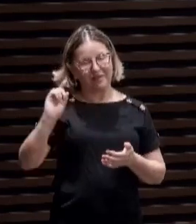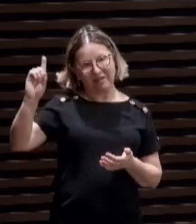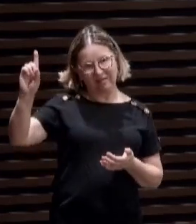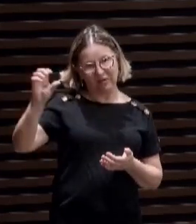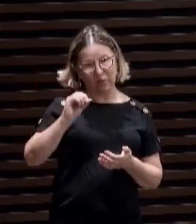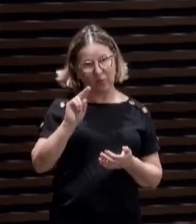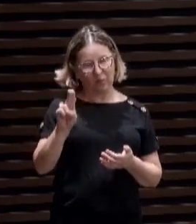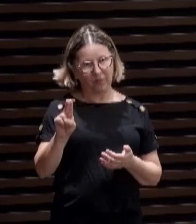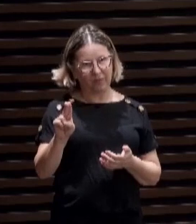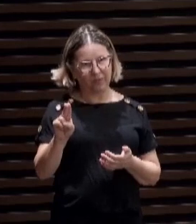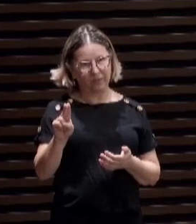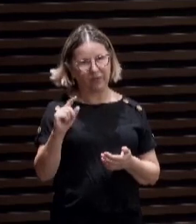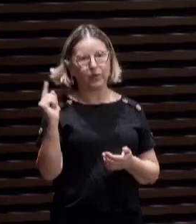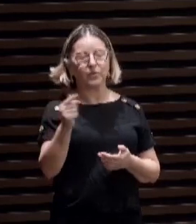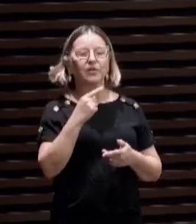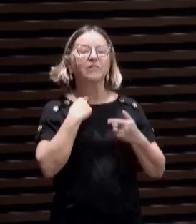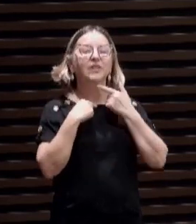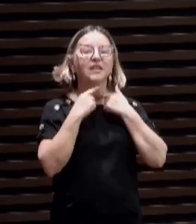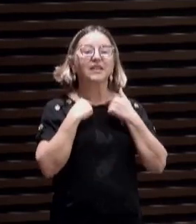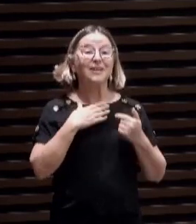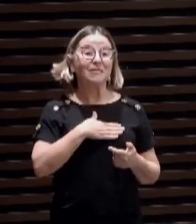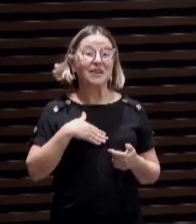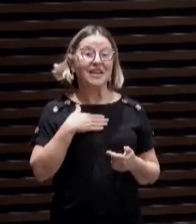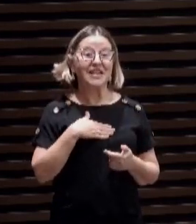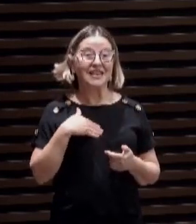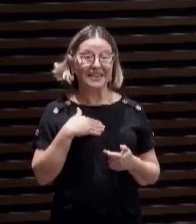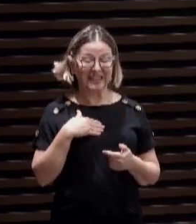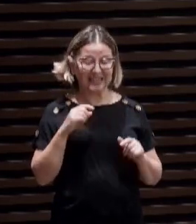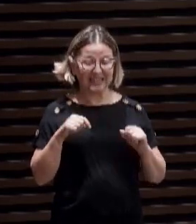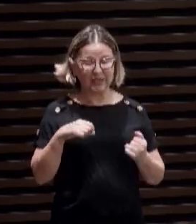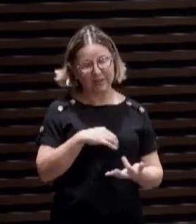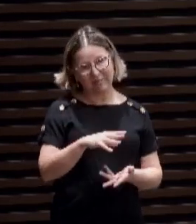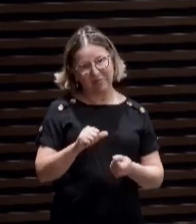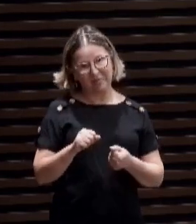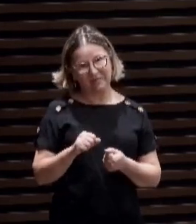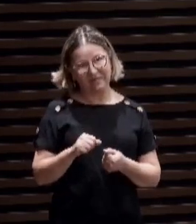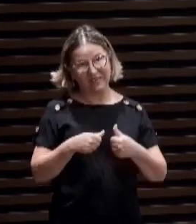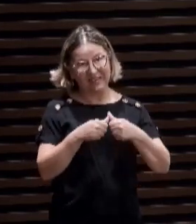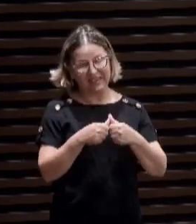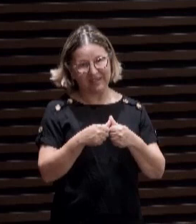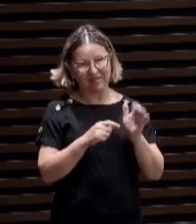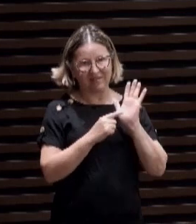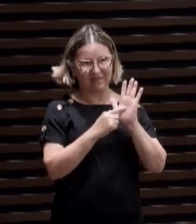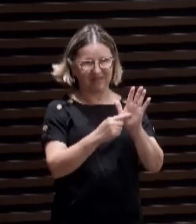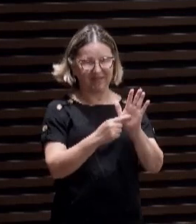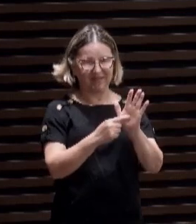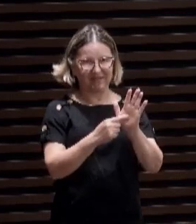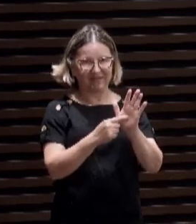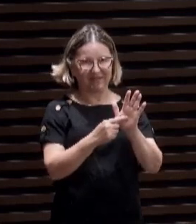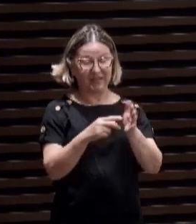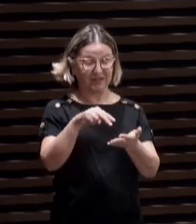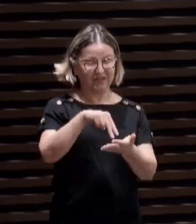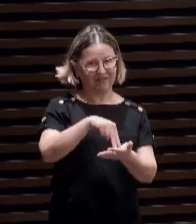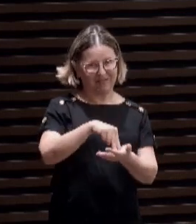ou os nossos desejos e prazeres da carne. Isso determinará a